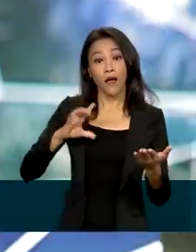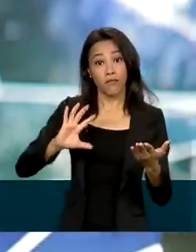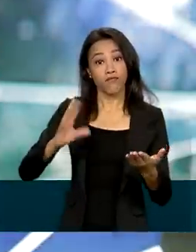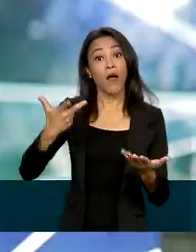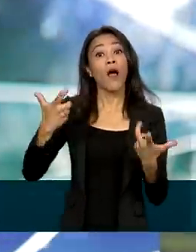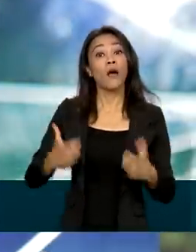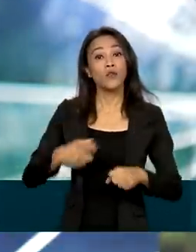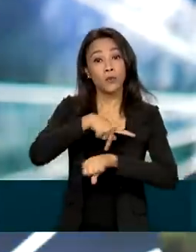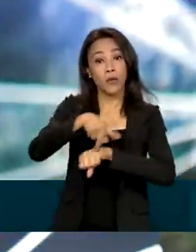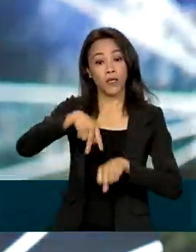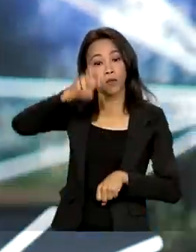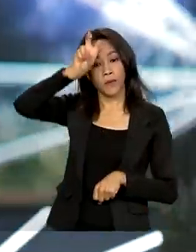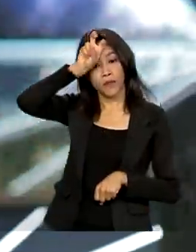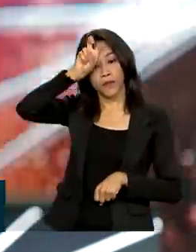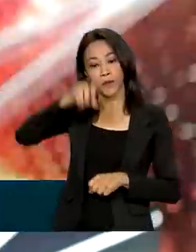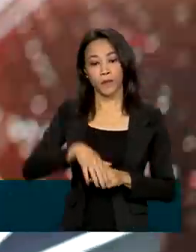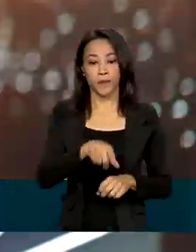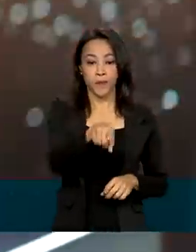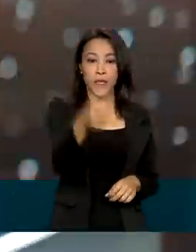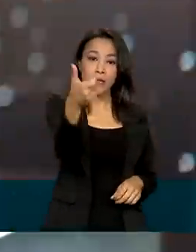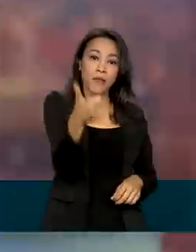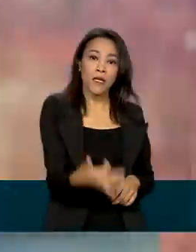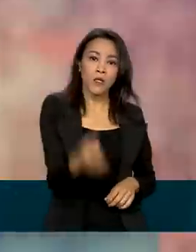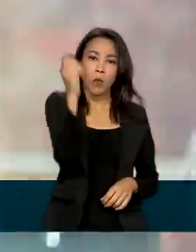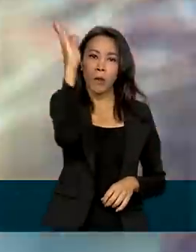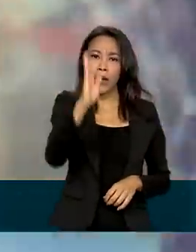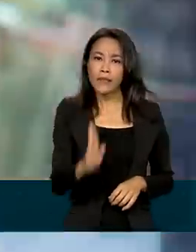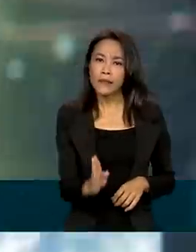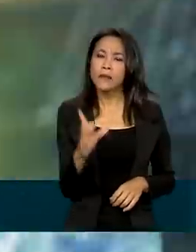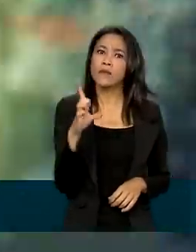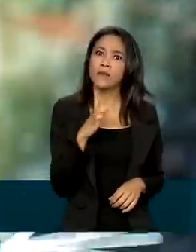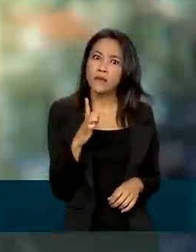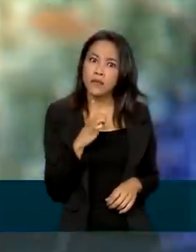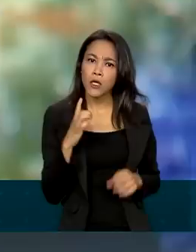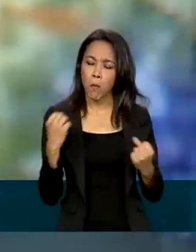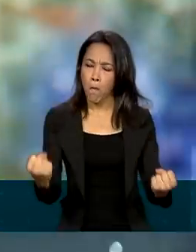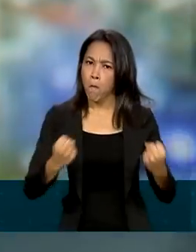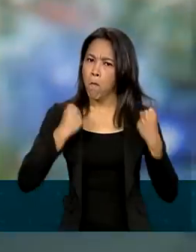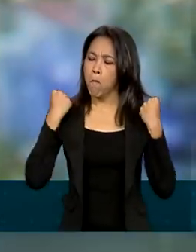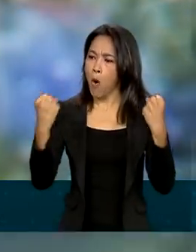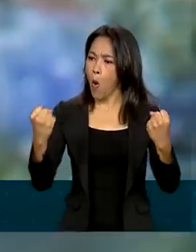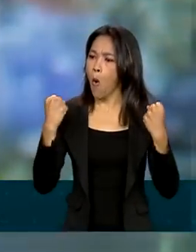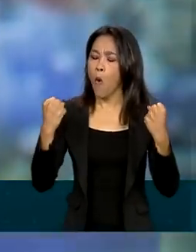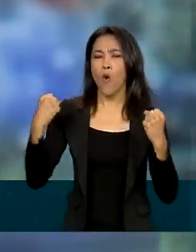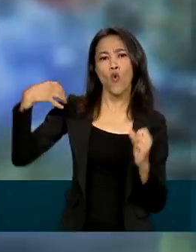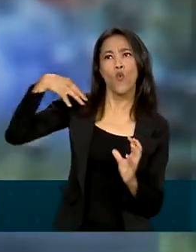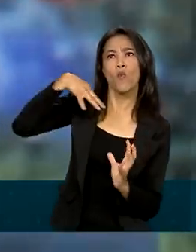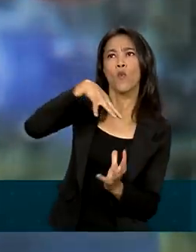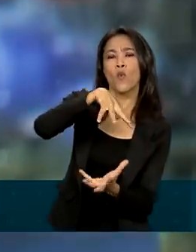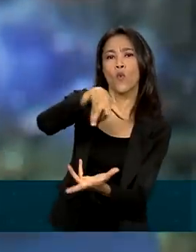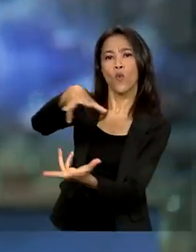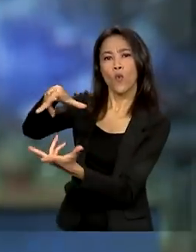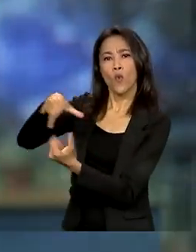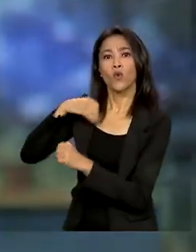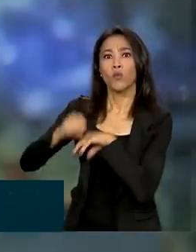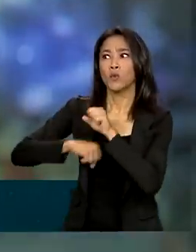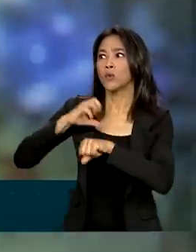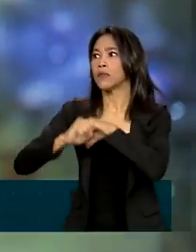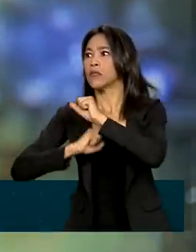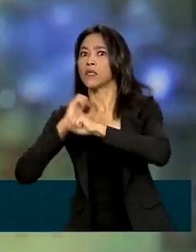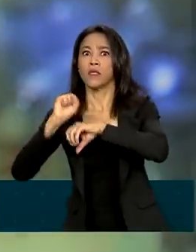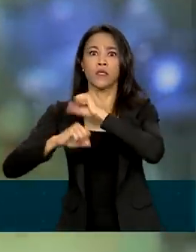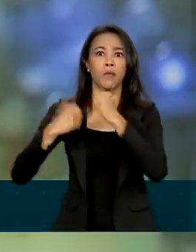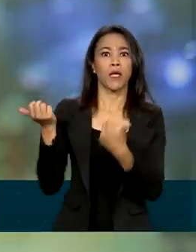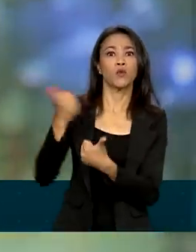o Brasil ele tem um grande potencial nos ativos ambientais e o mundo agora busca isso para compensar para